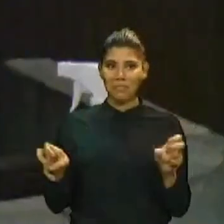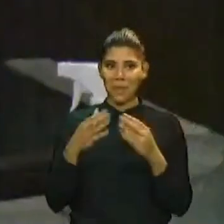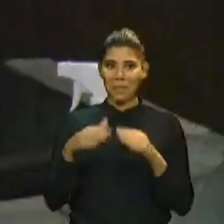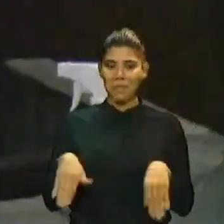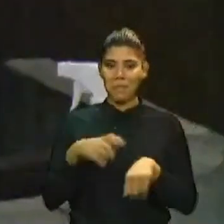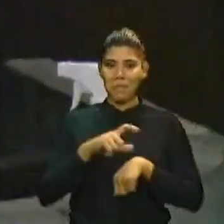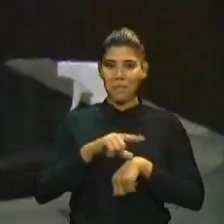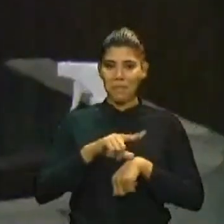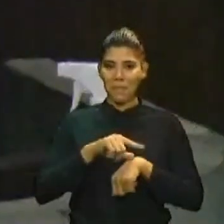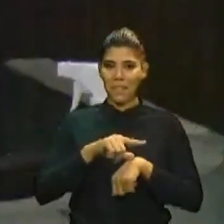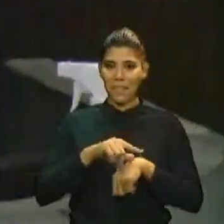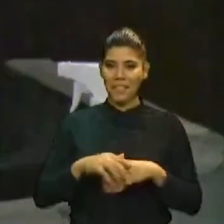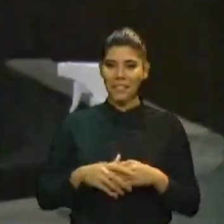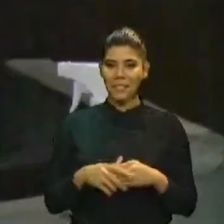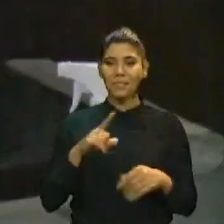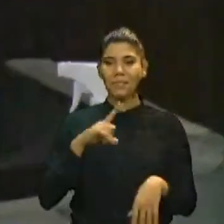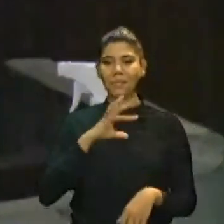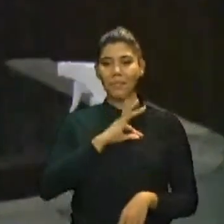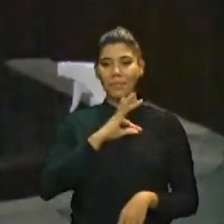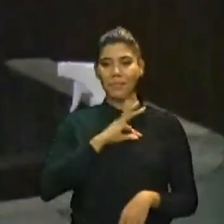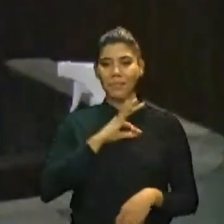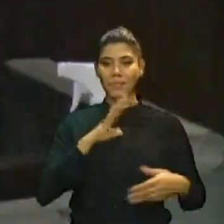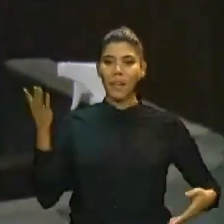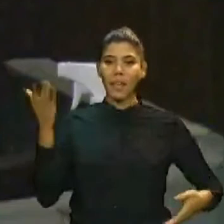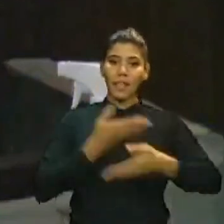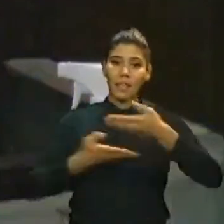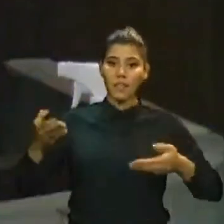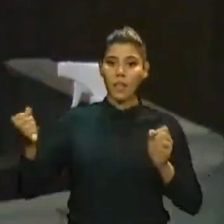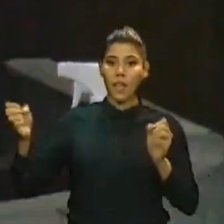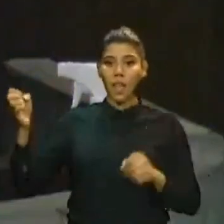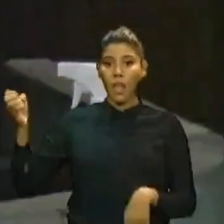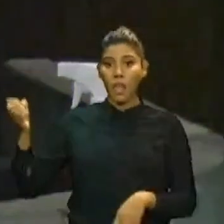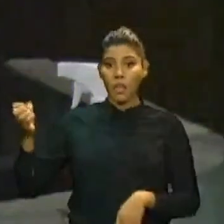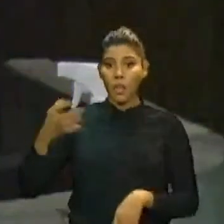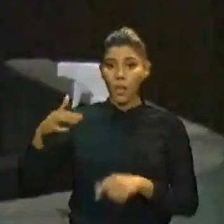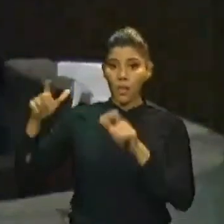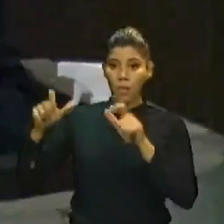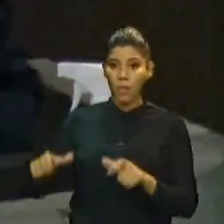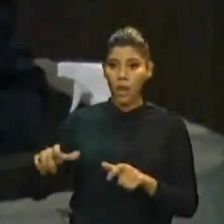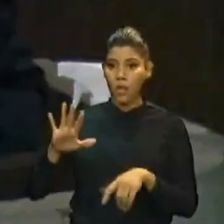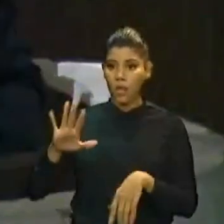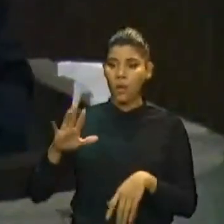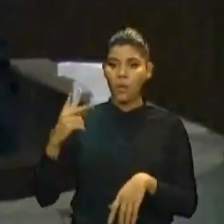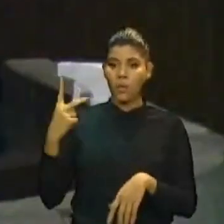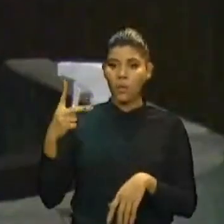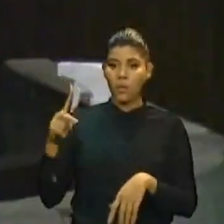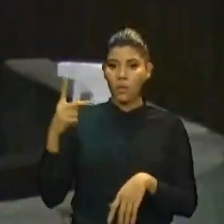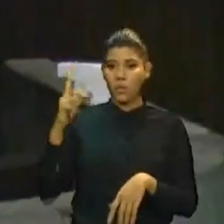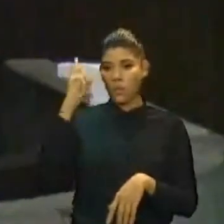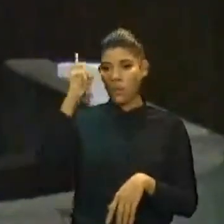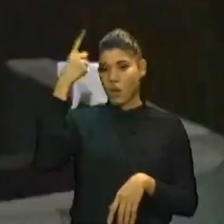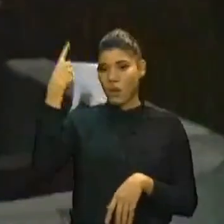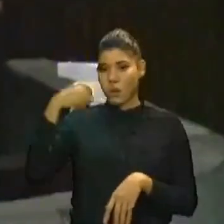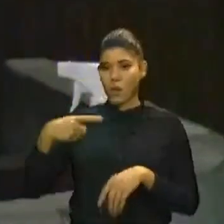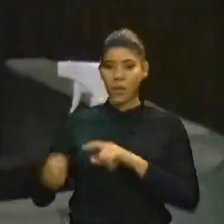Fica a critério do comandante. Tem policiais que são transferidos e quando chegam na nova unidade o comandante diz: não, negativo, seu banco de horas ficou lá no seu